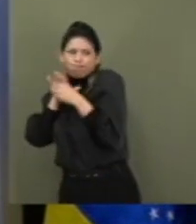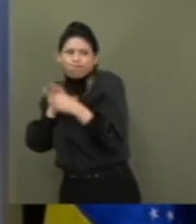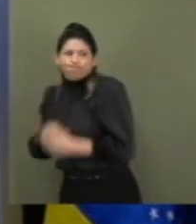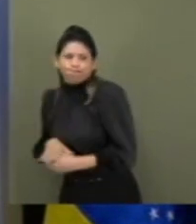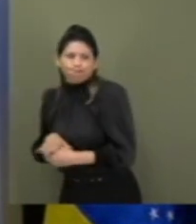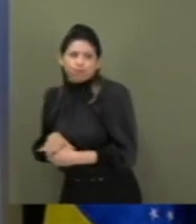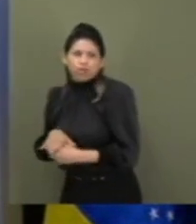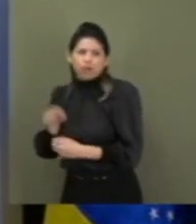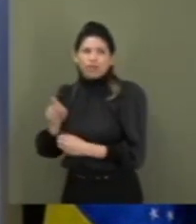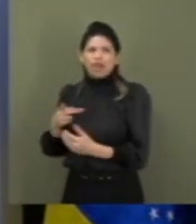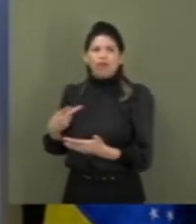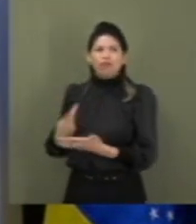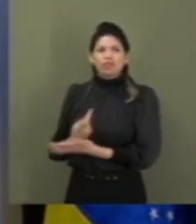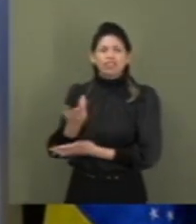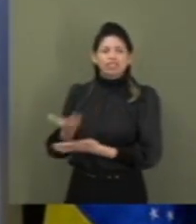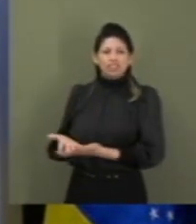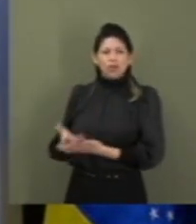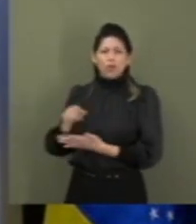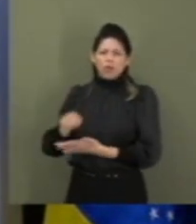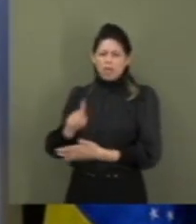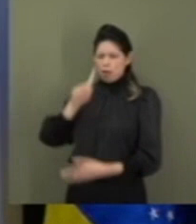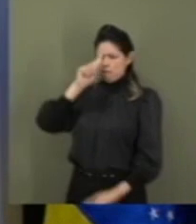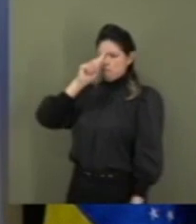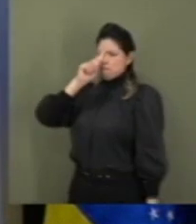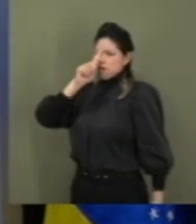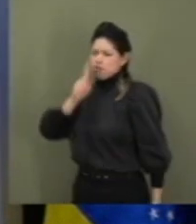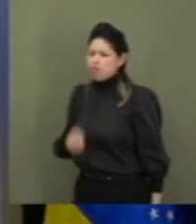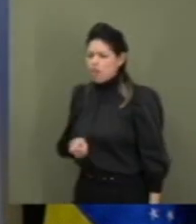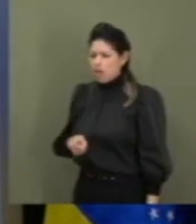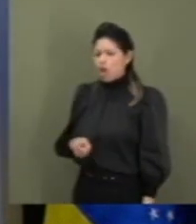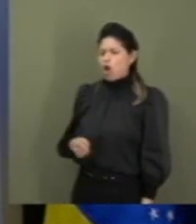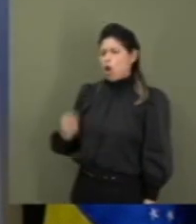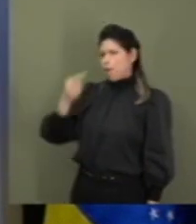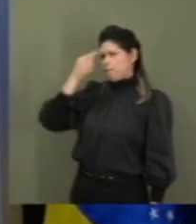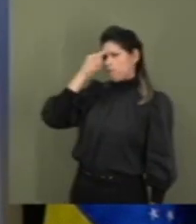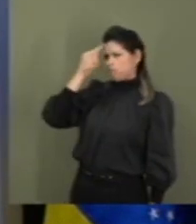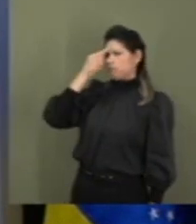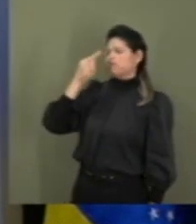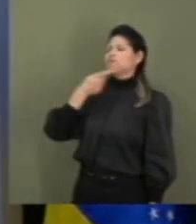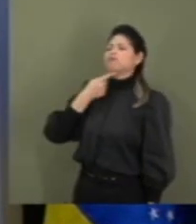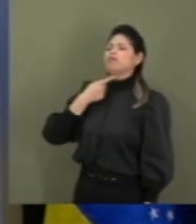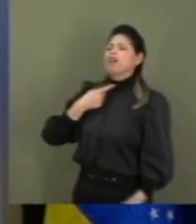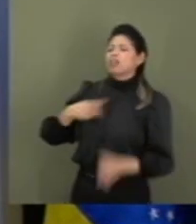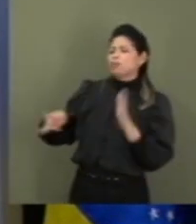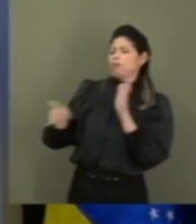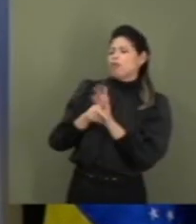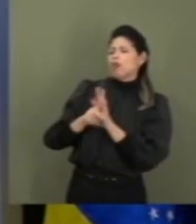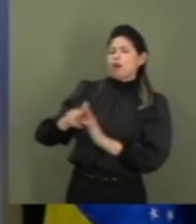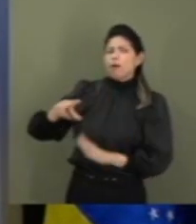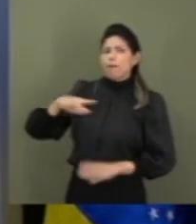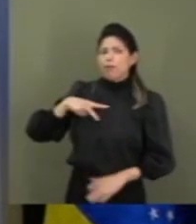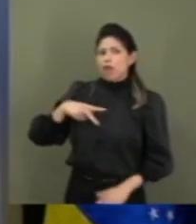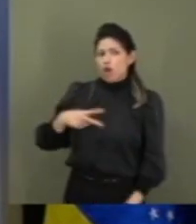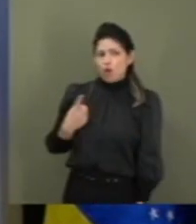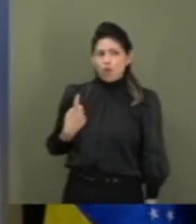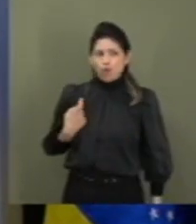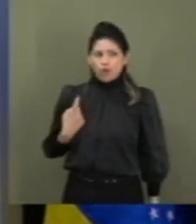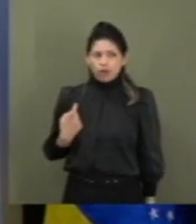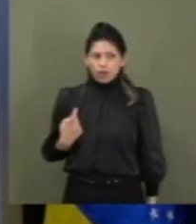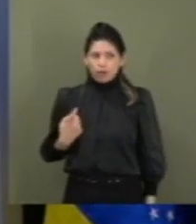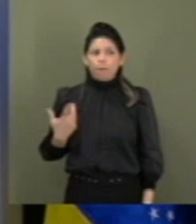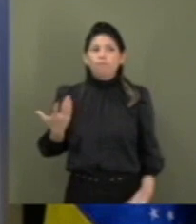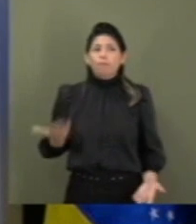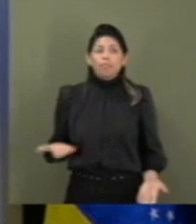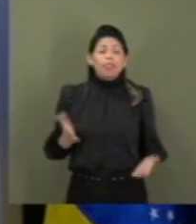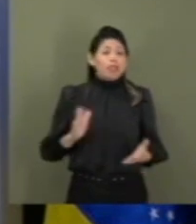sistema que quer impor o pensamento único. Eu encerro aqui ressaltando importante